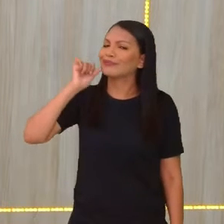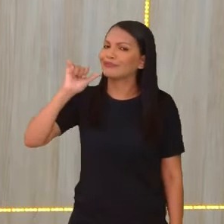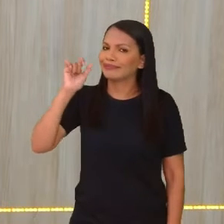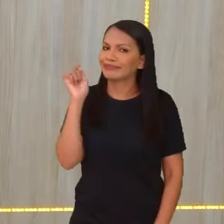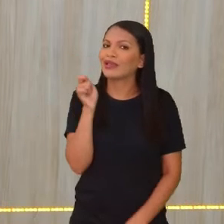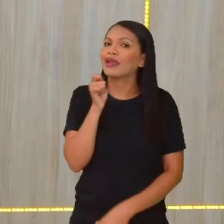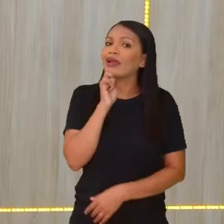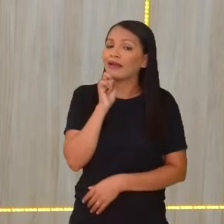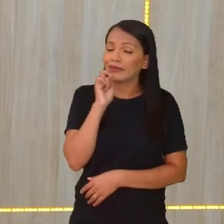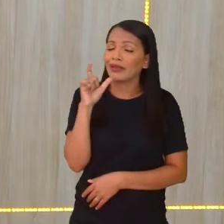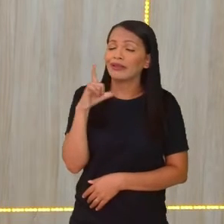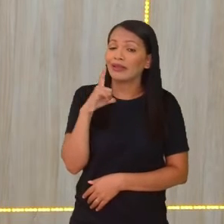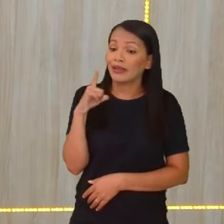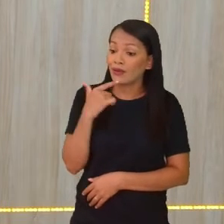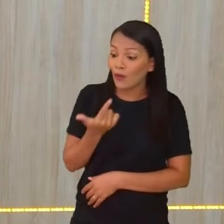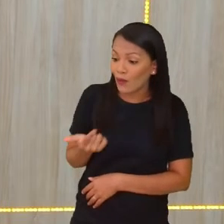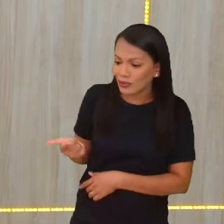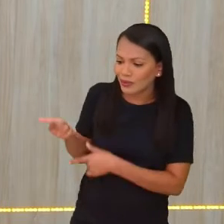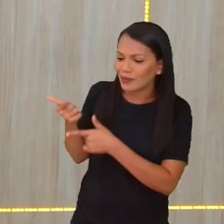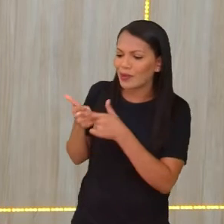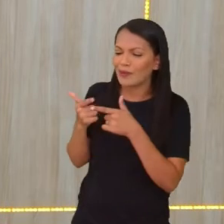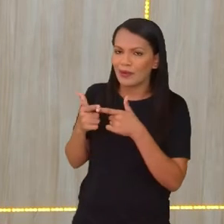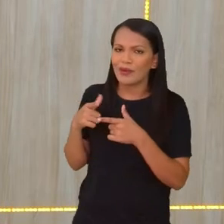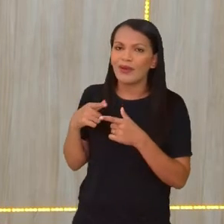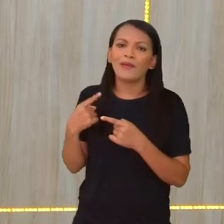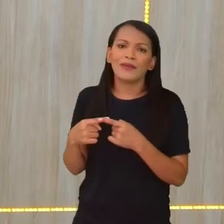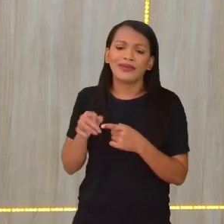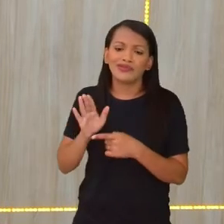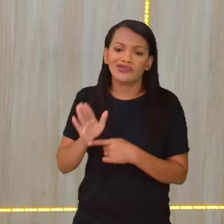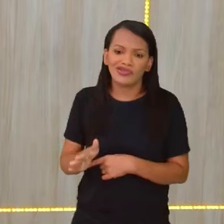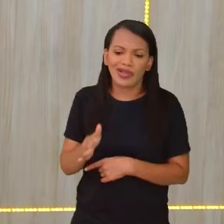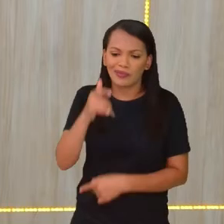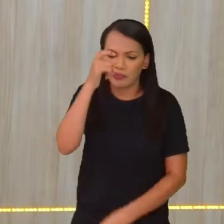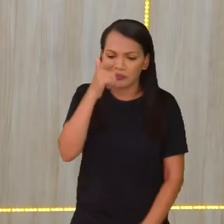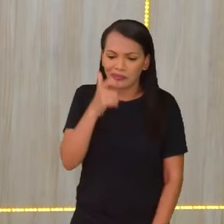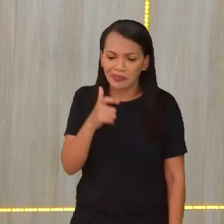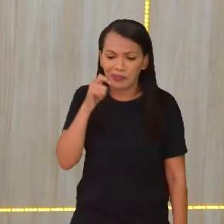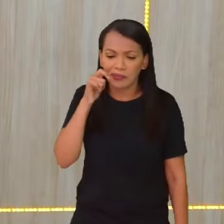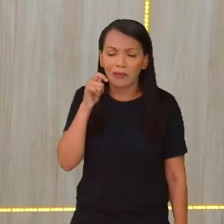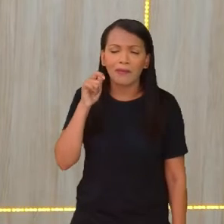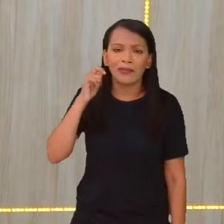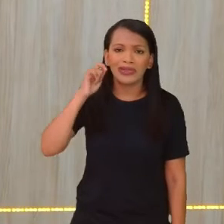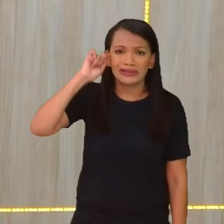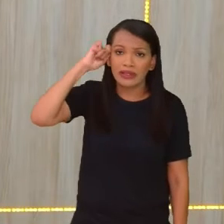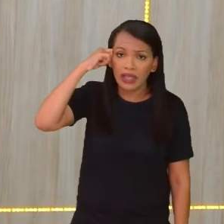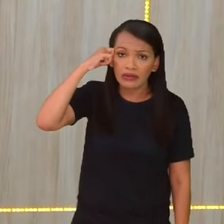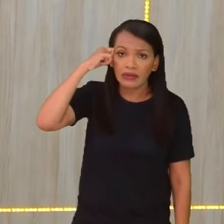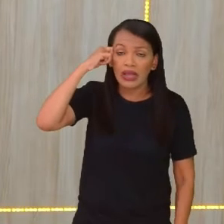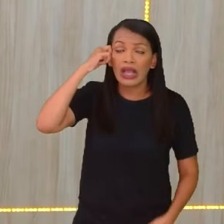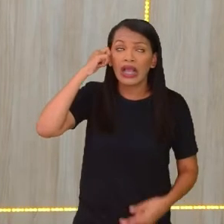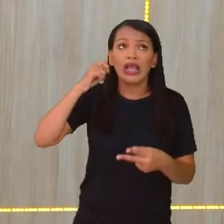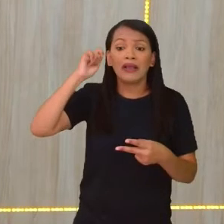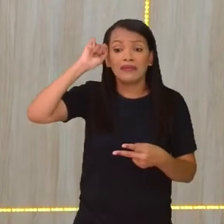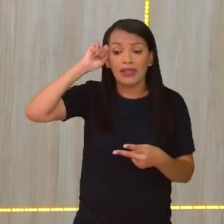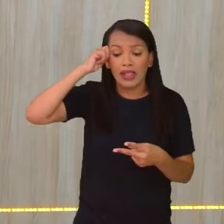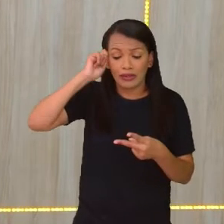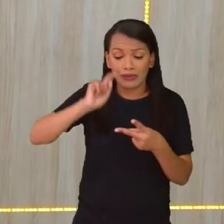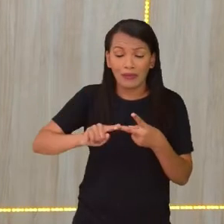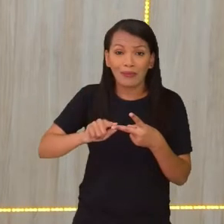existe uma outra defasagem, né, porque também existe essa desigualdade de gênero. Mulheres ganhando